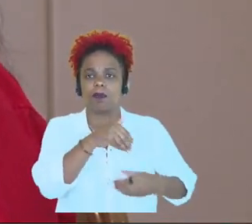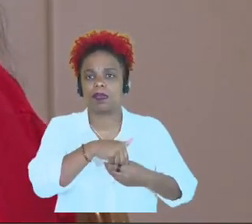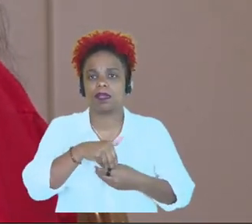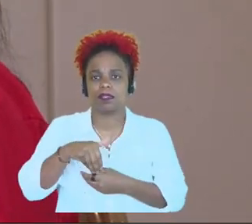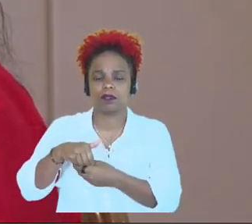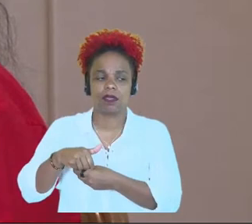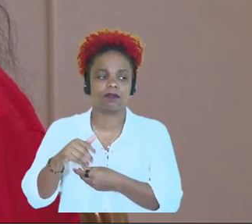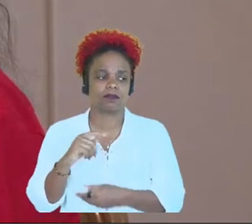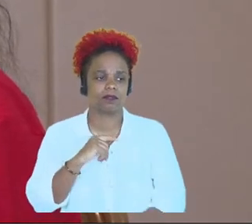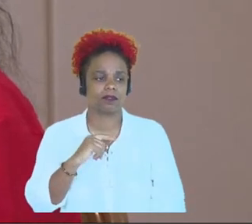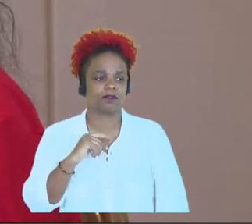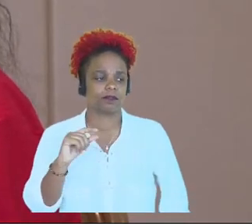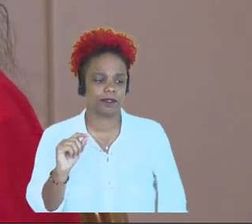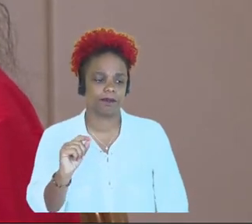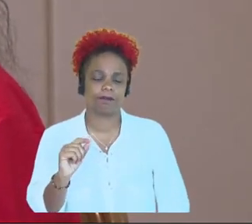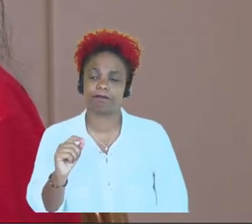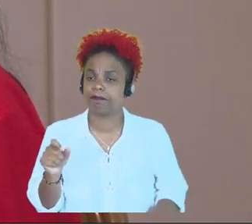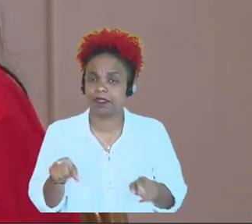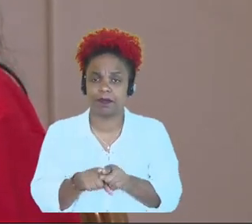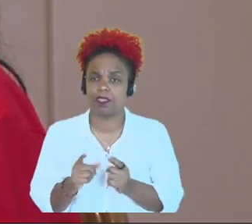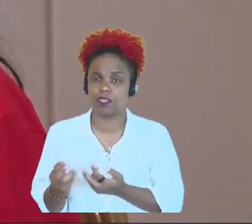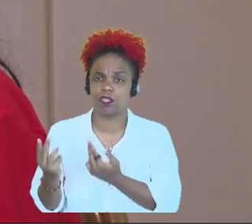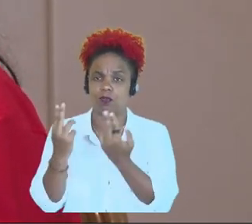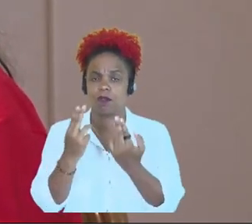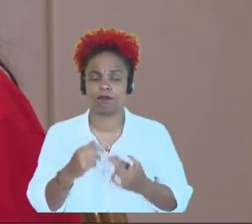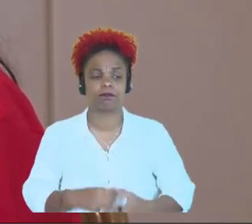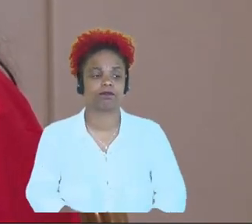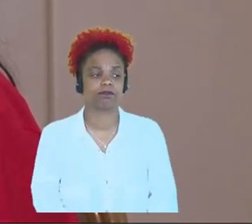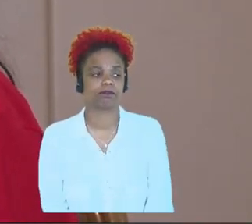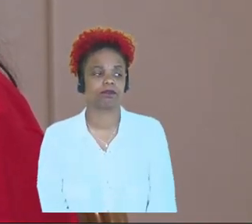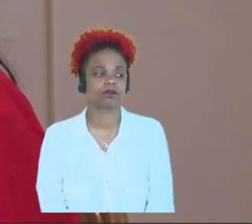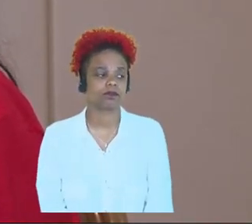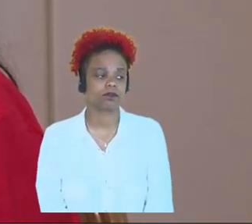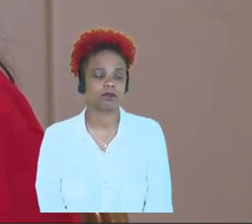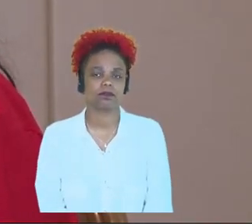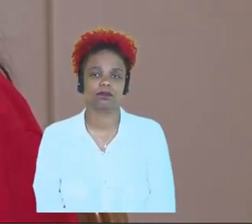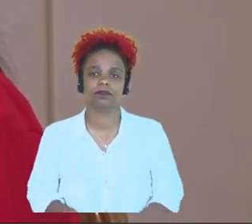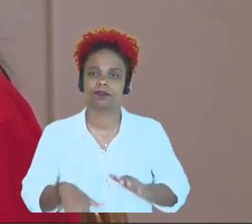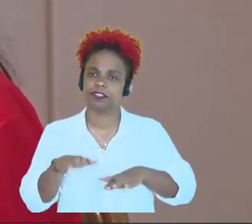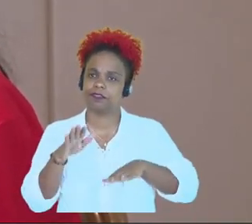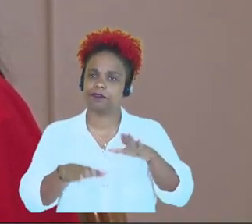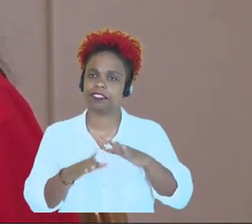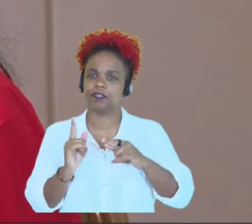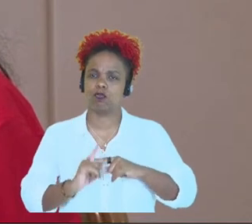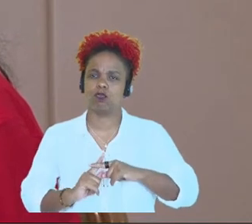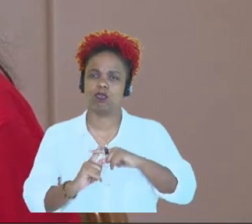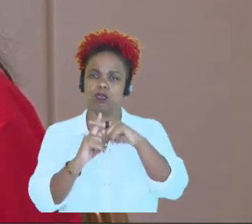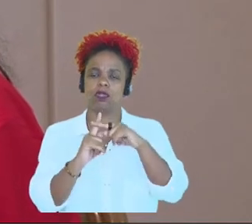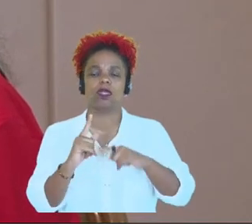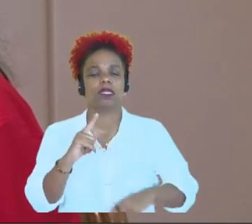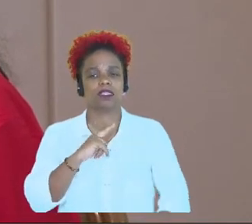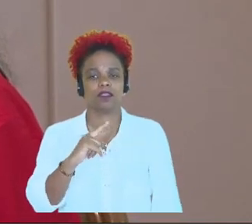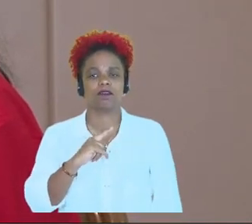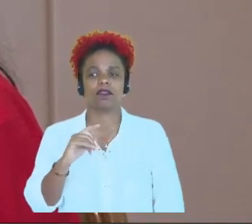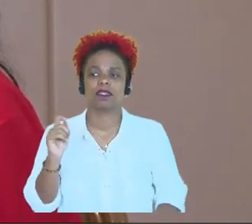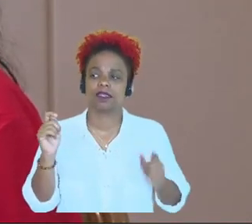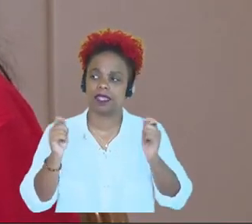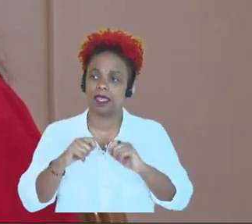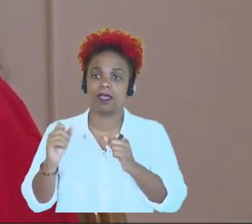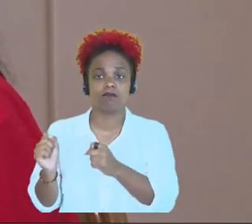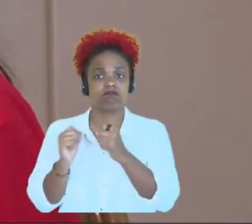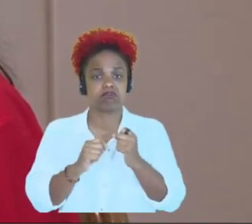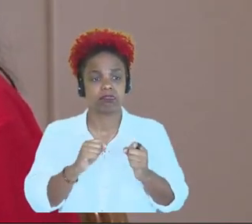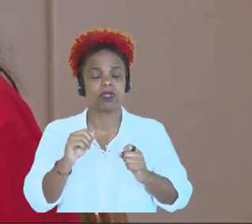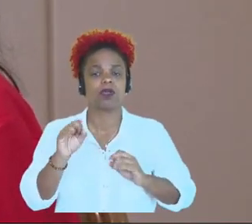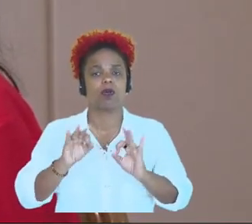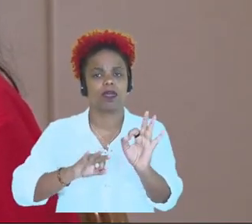está confuso por causa disso também. Né? Eu falei, talvez eu tenha tido um ponto de vista bem otimista dessas questões poderem se organizar em torno